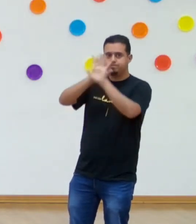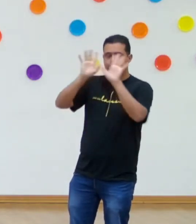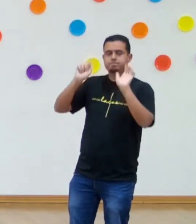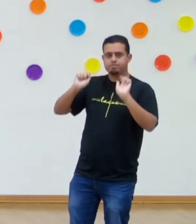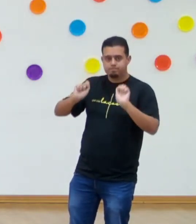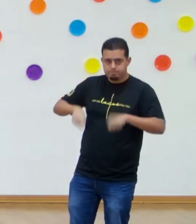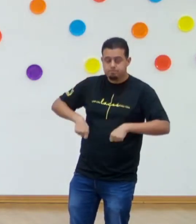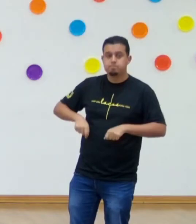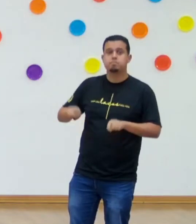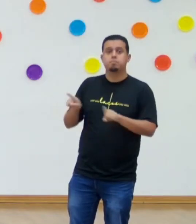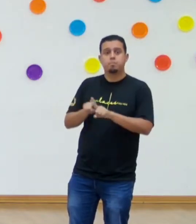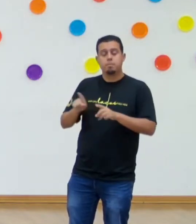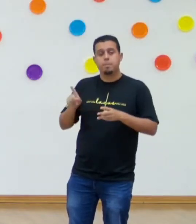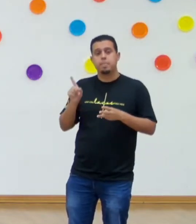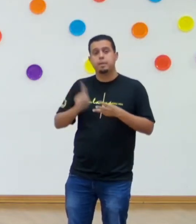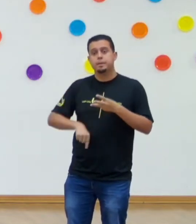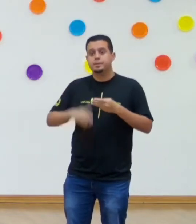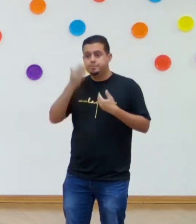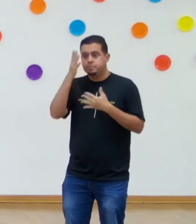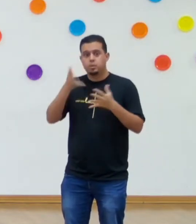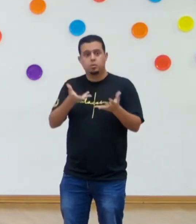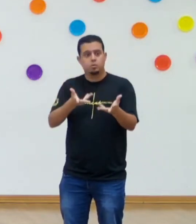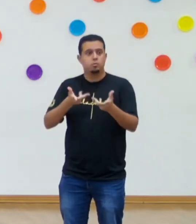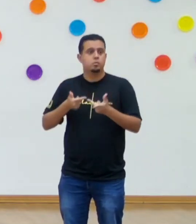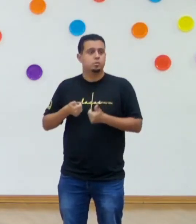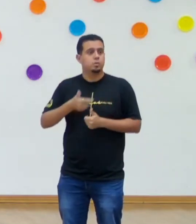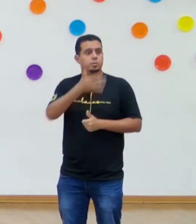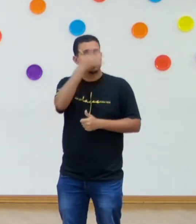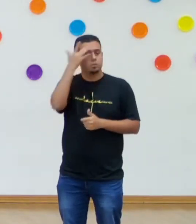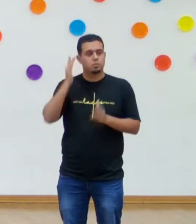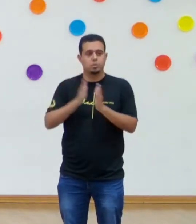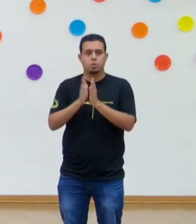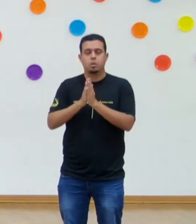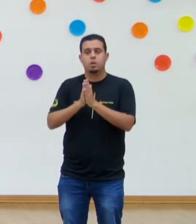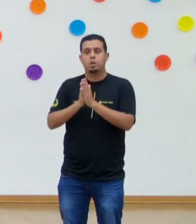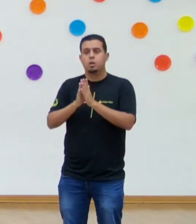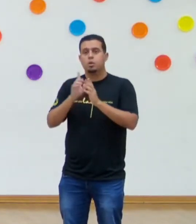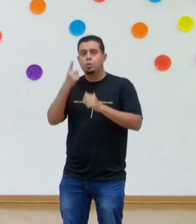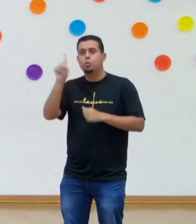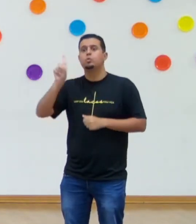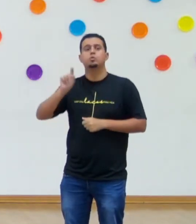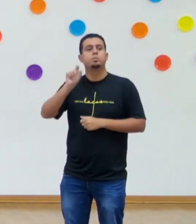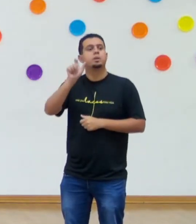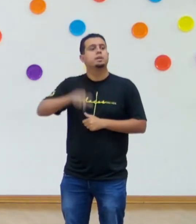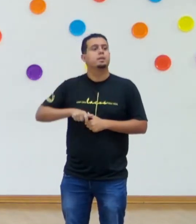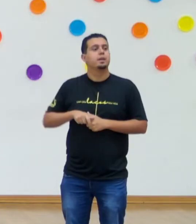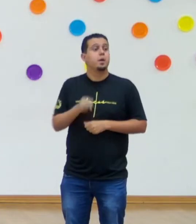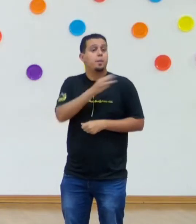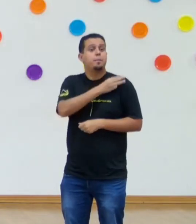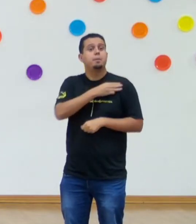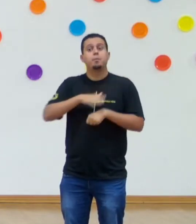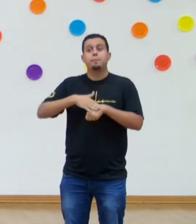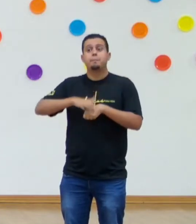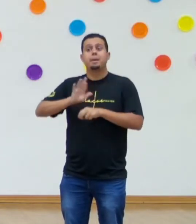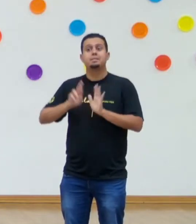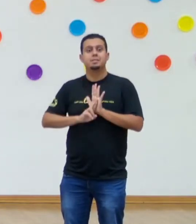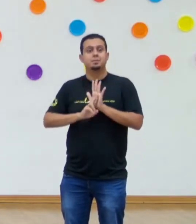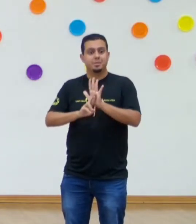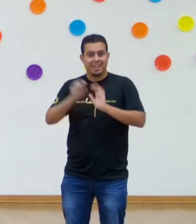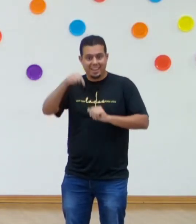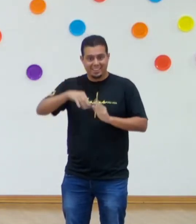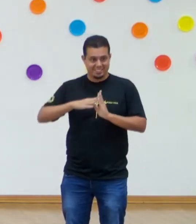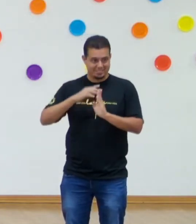de convidar, para fazer nesse momento a oração final, o membro mais velho, representante aqui da